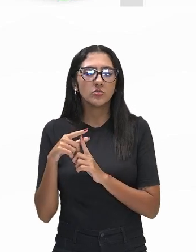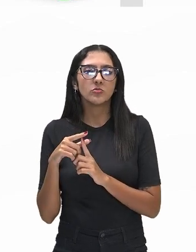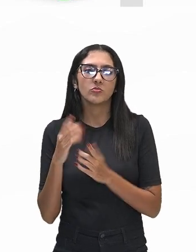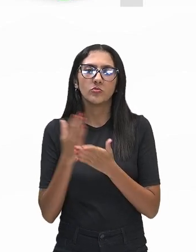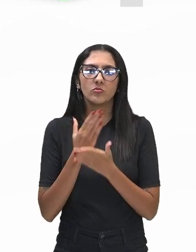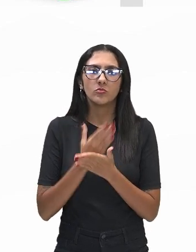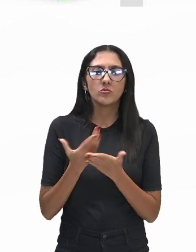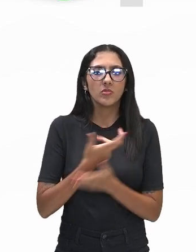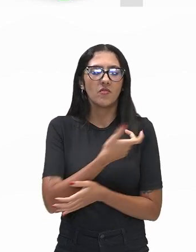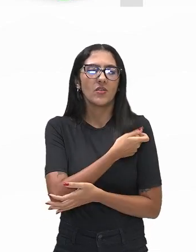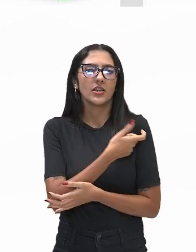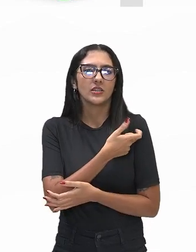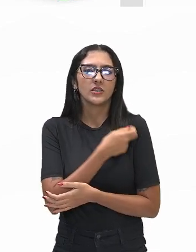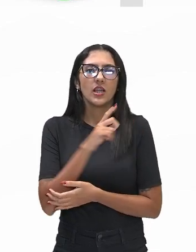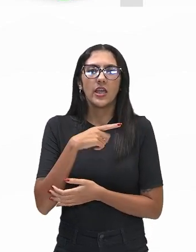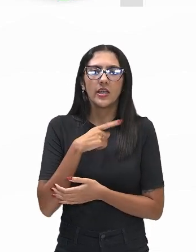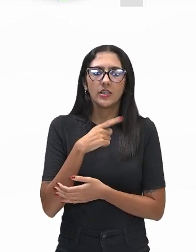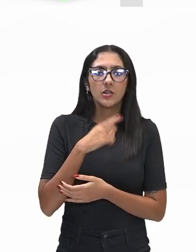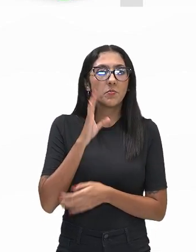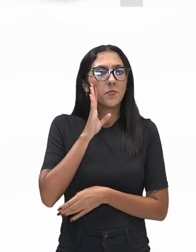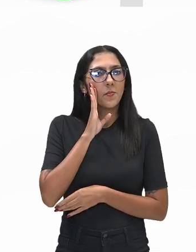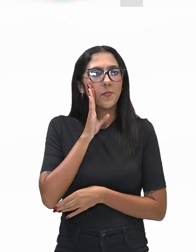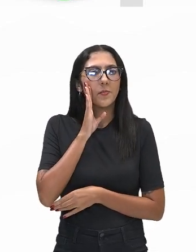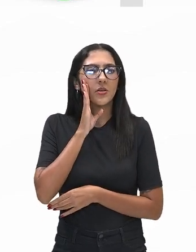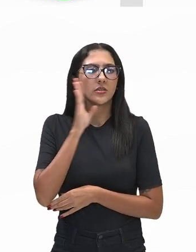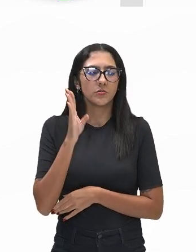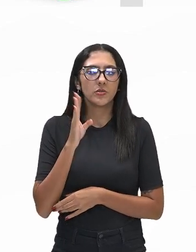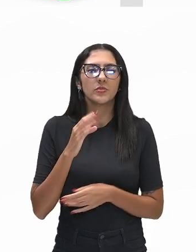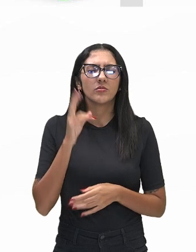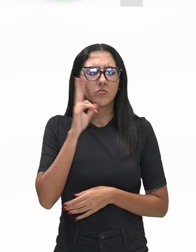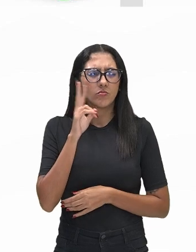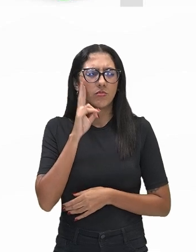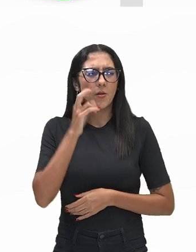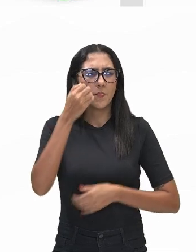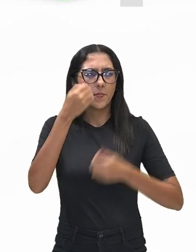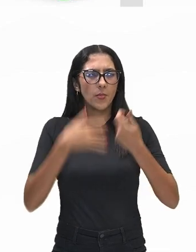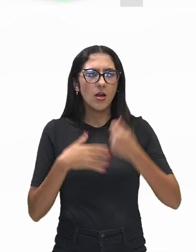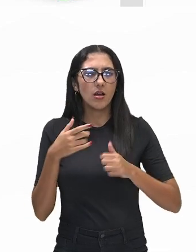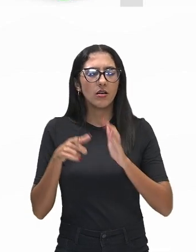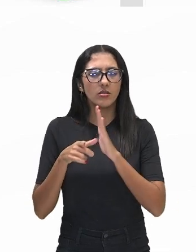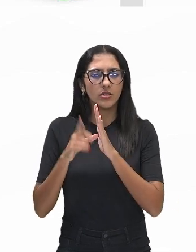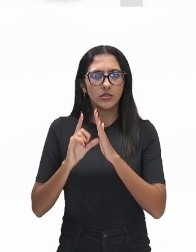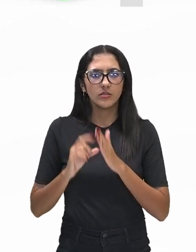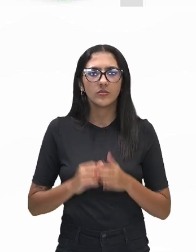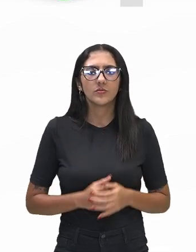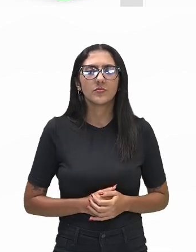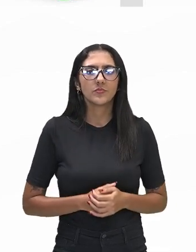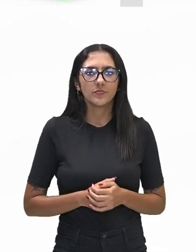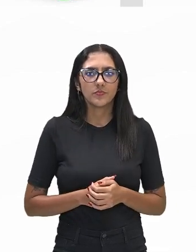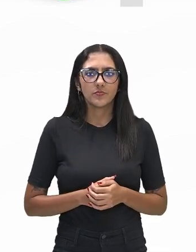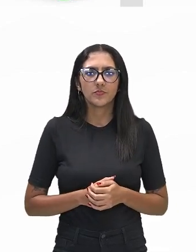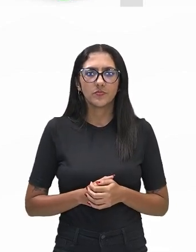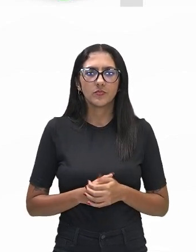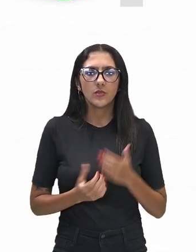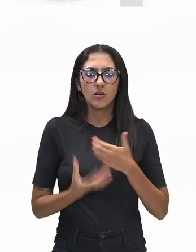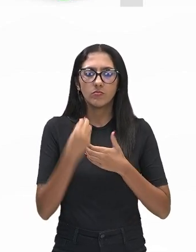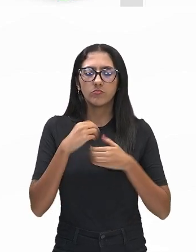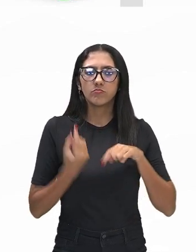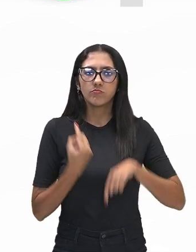ação das vacinas, eles atuam principalmente, como eu citei para vocês, no sistema